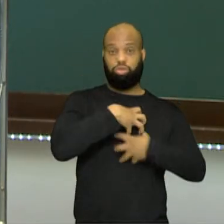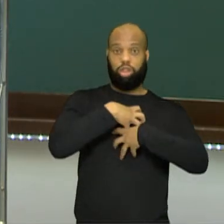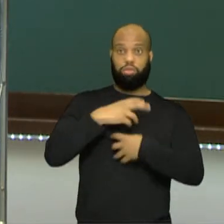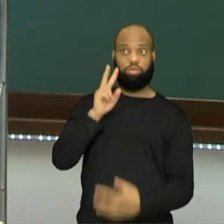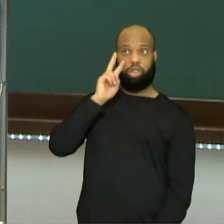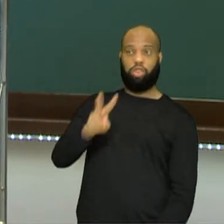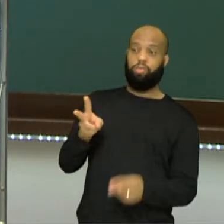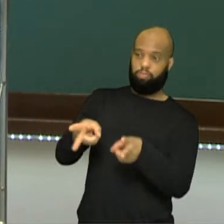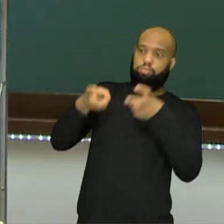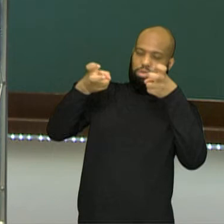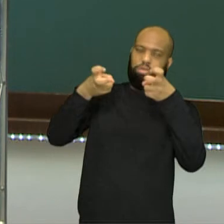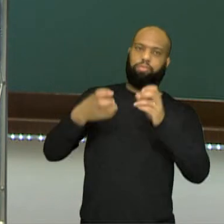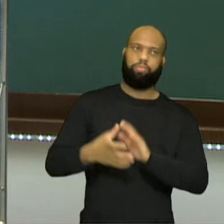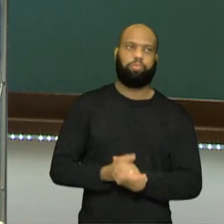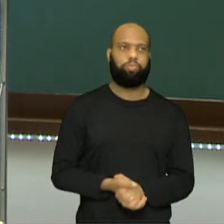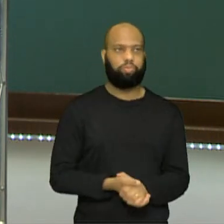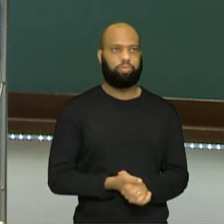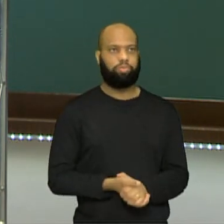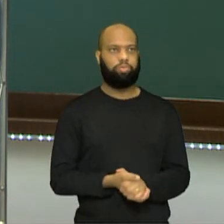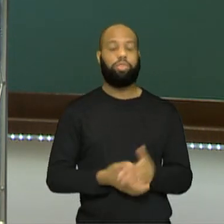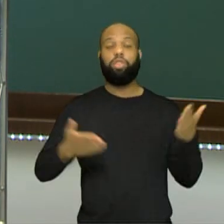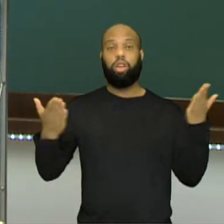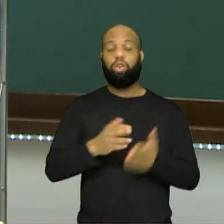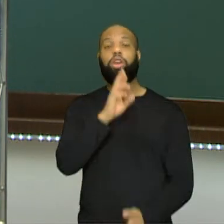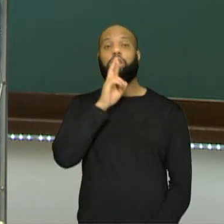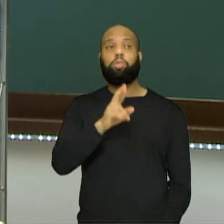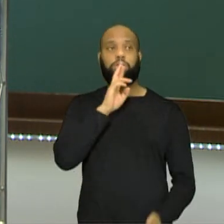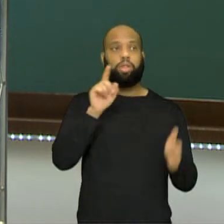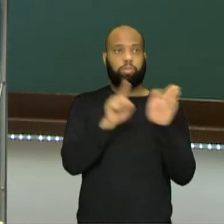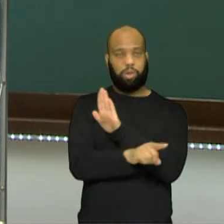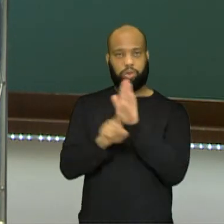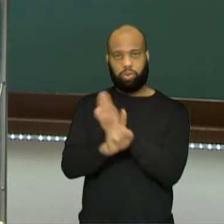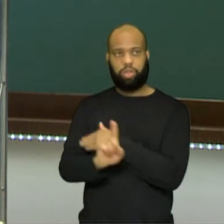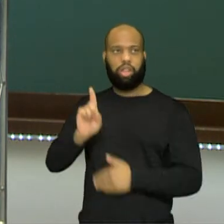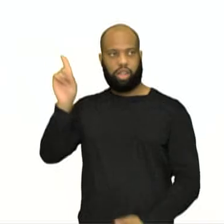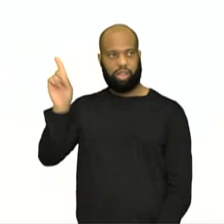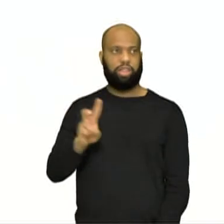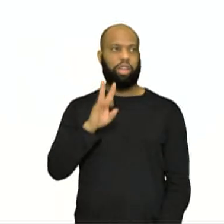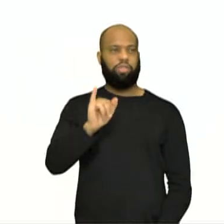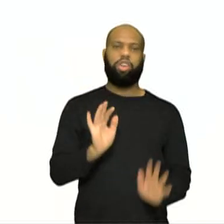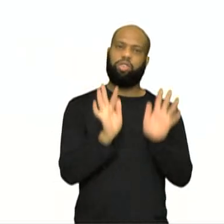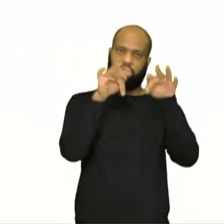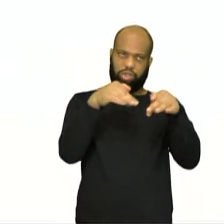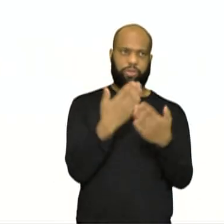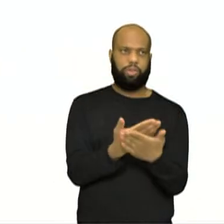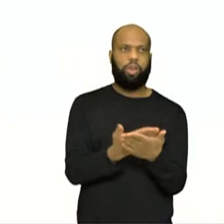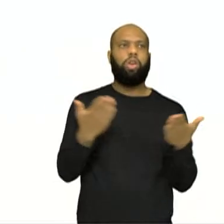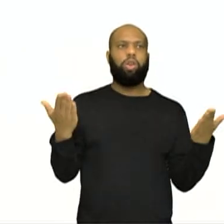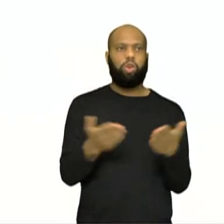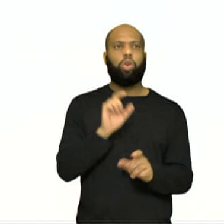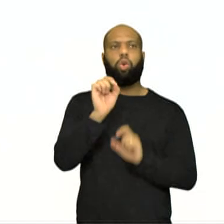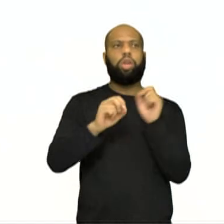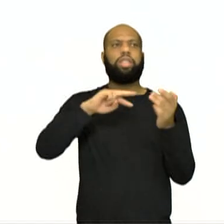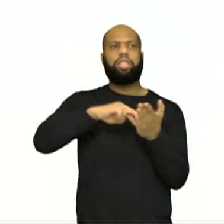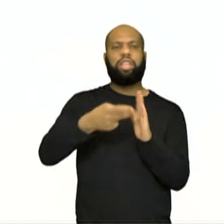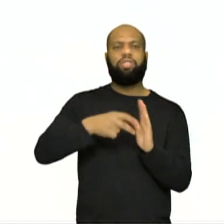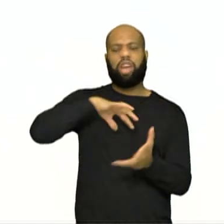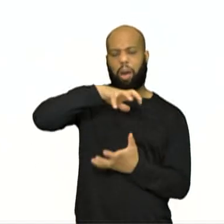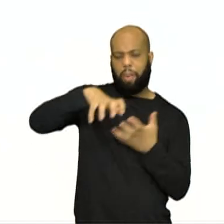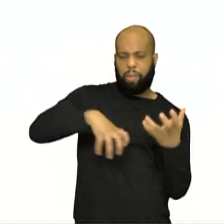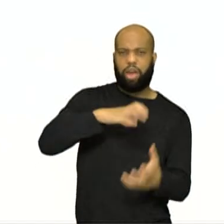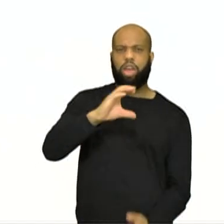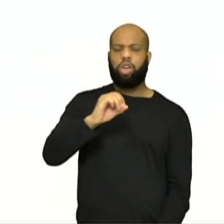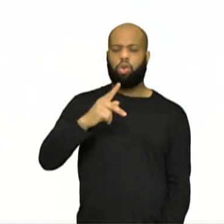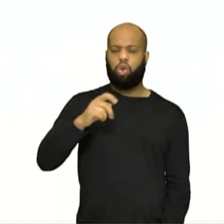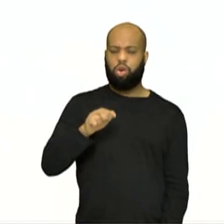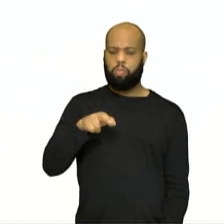nos percebermos diante do mundo. Vamos responder a essa questão então, para a gente ir encerrando a aula de hoje. O que significa dizer